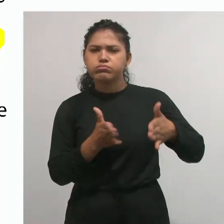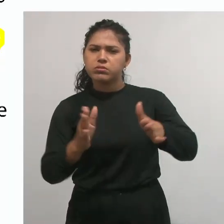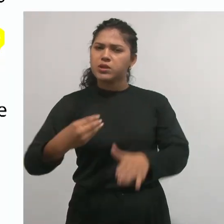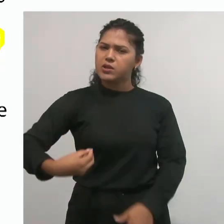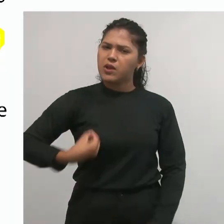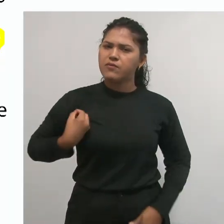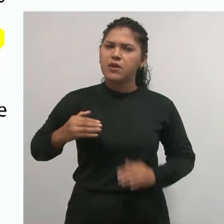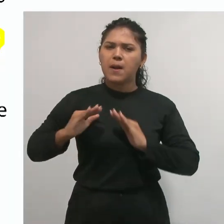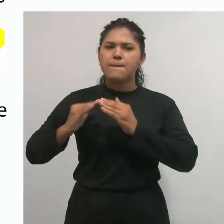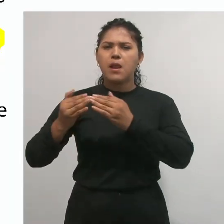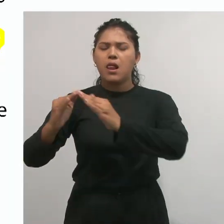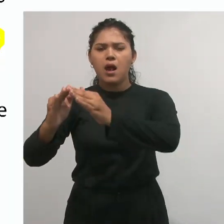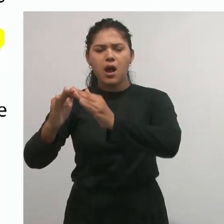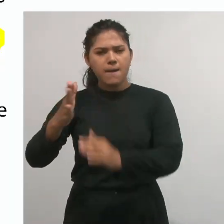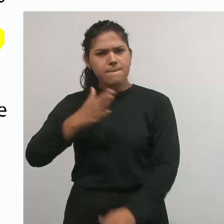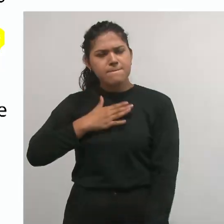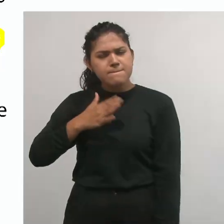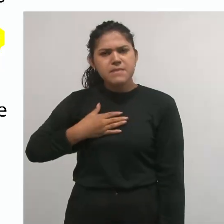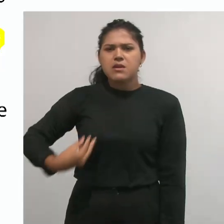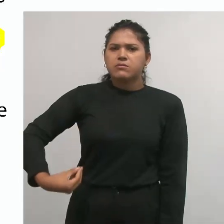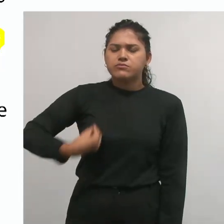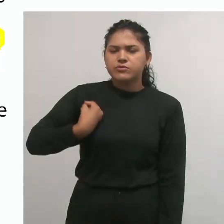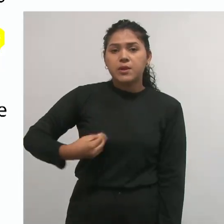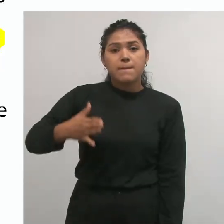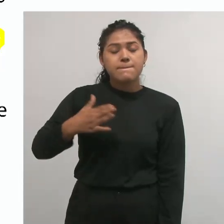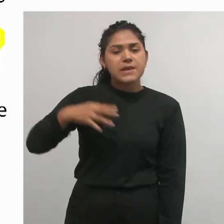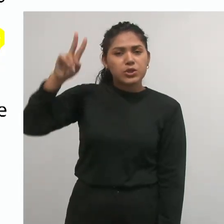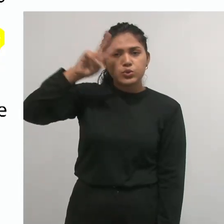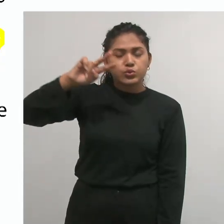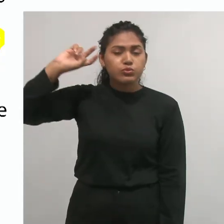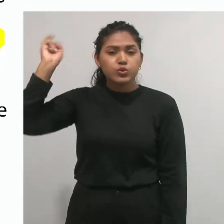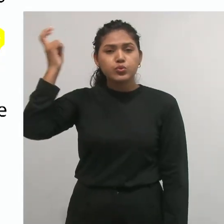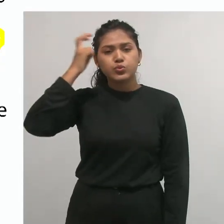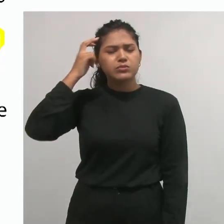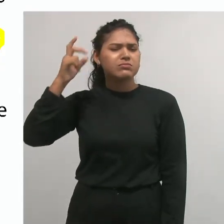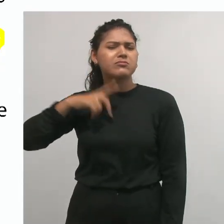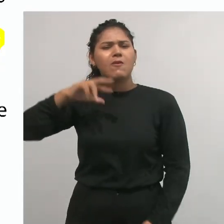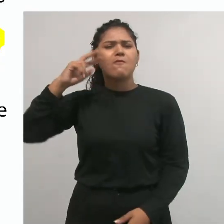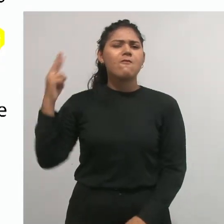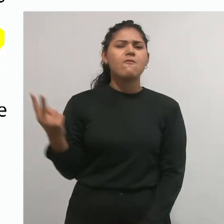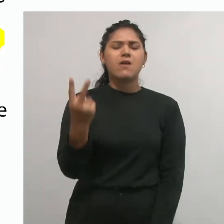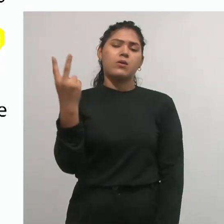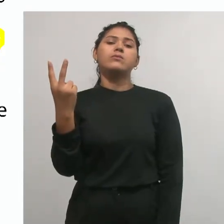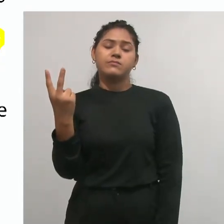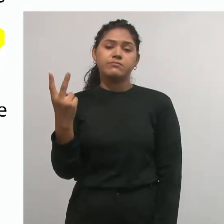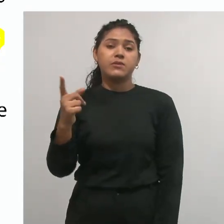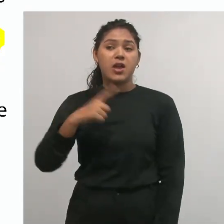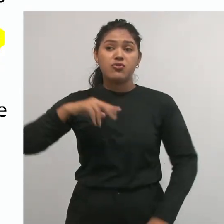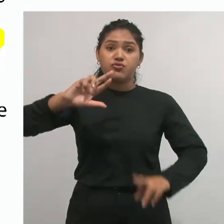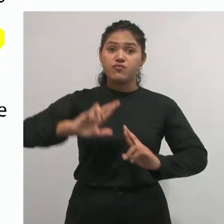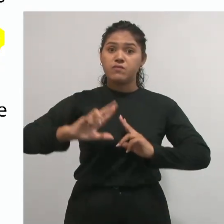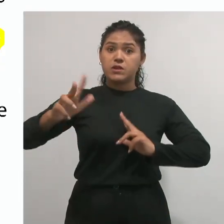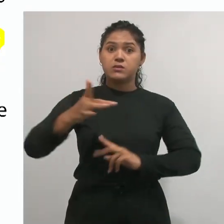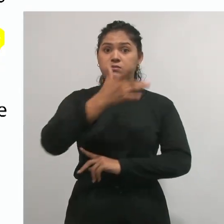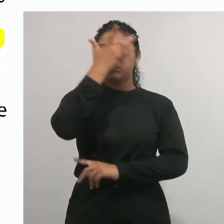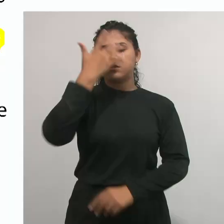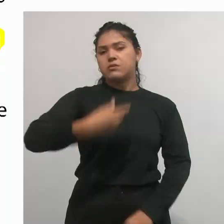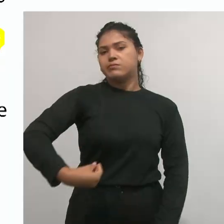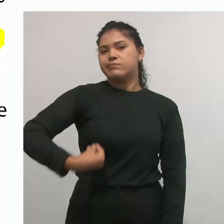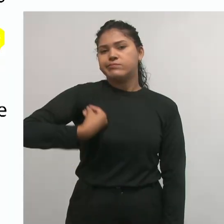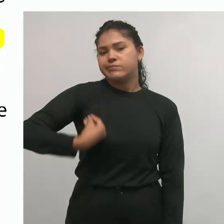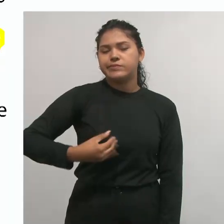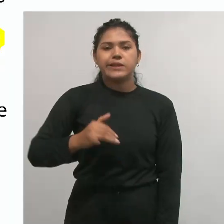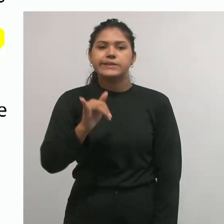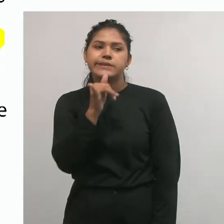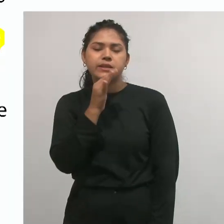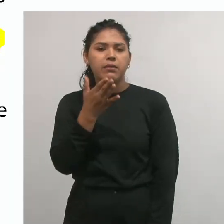uma diversidade, uma riqueza em ser ribeirinho e que me torna diferente, por exemplo, né, de uma